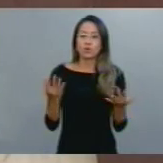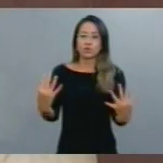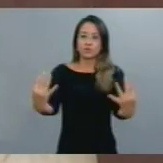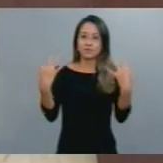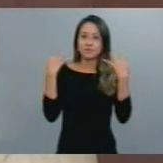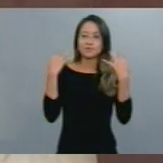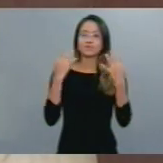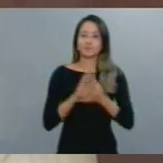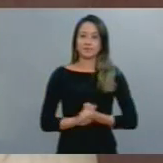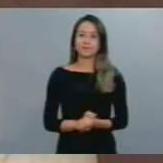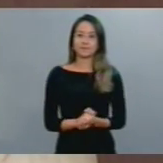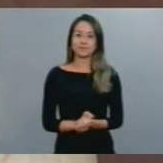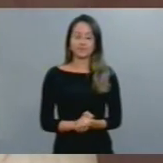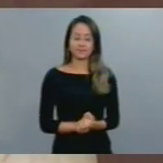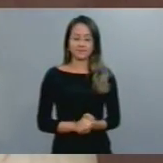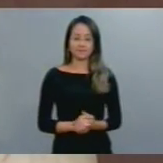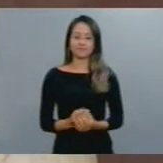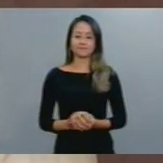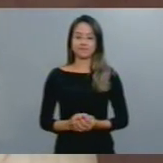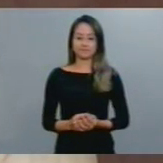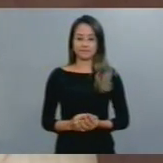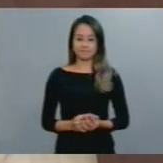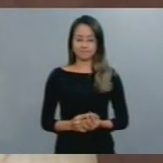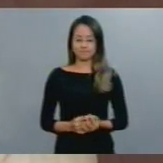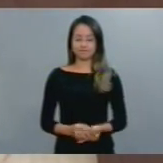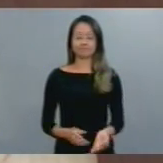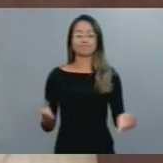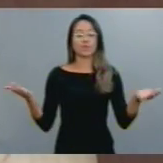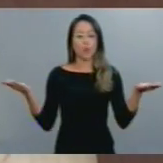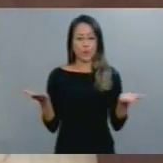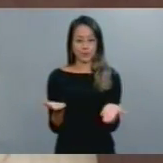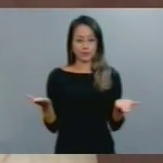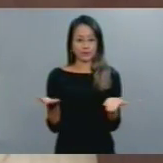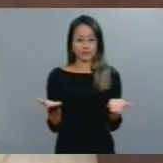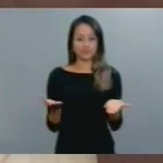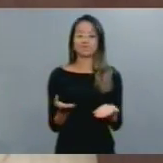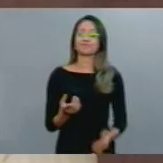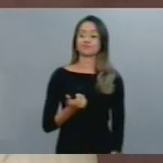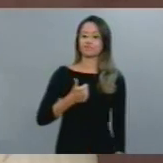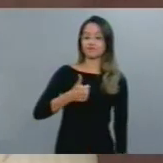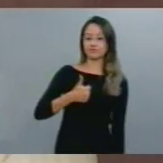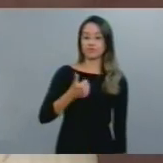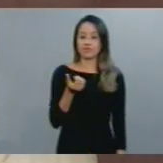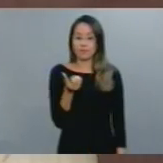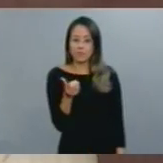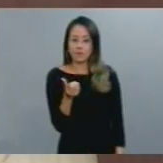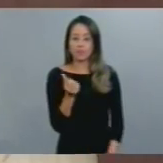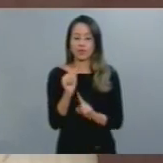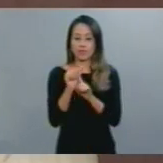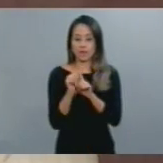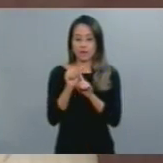a situação nacional. Hoje, dia 16 de março,